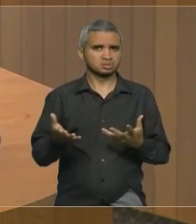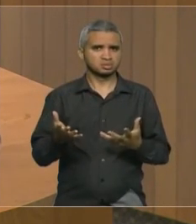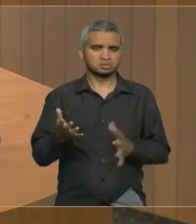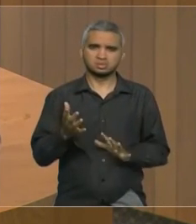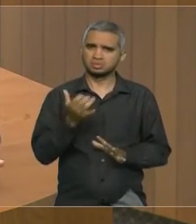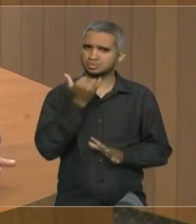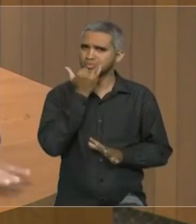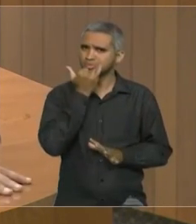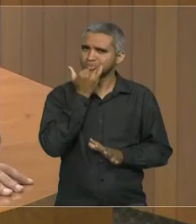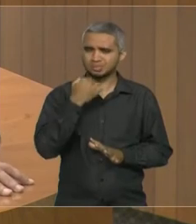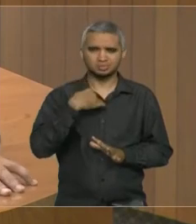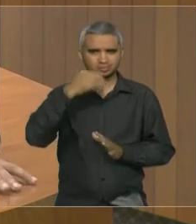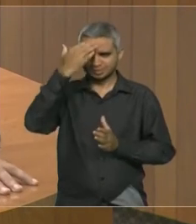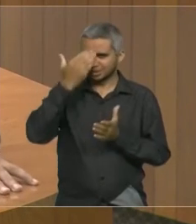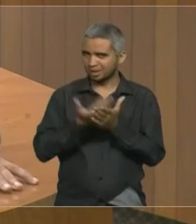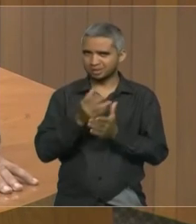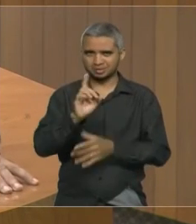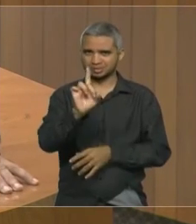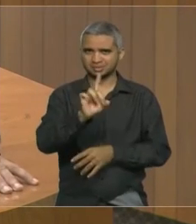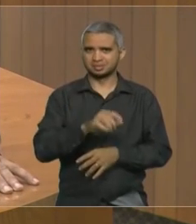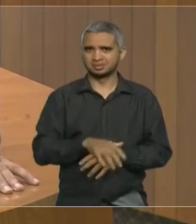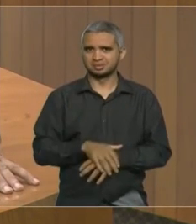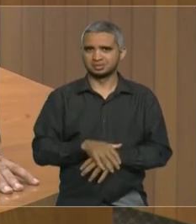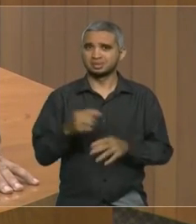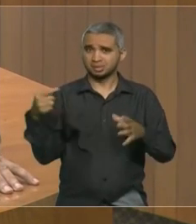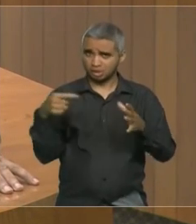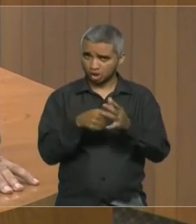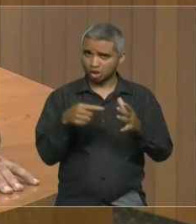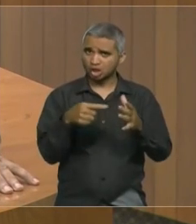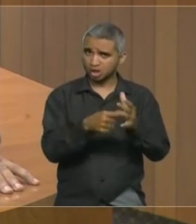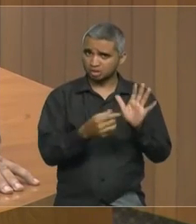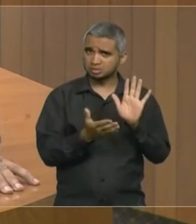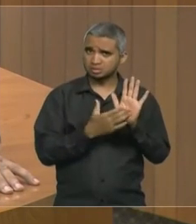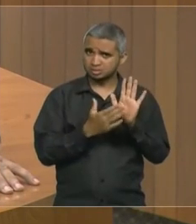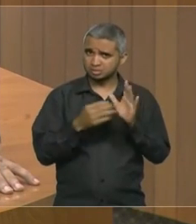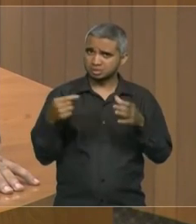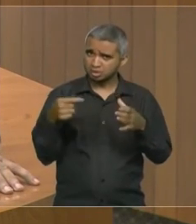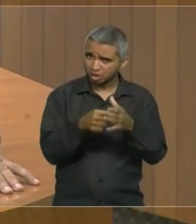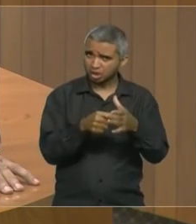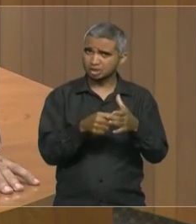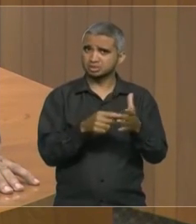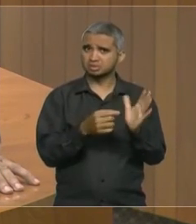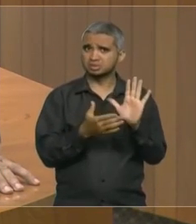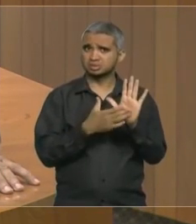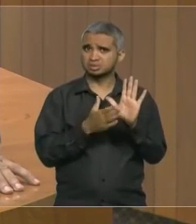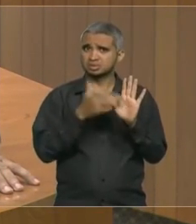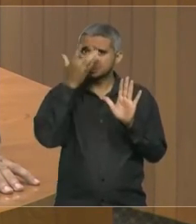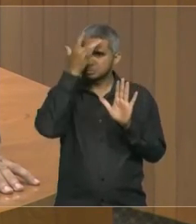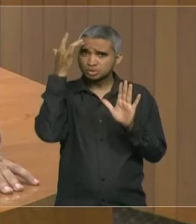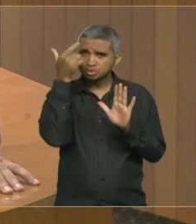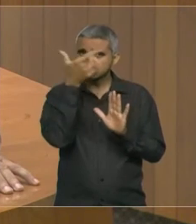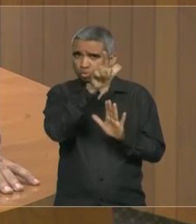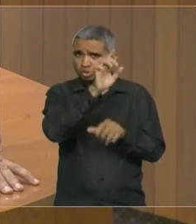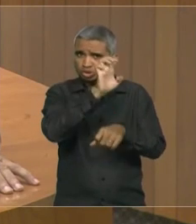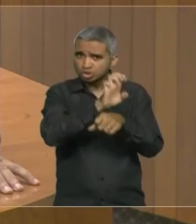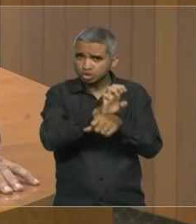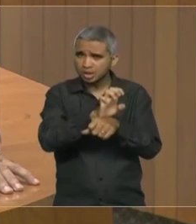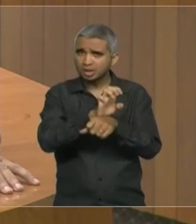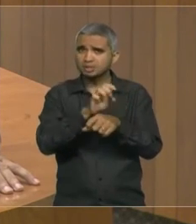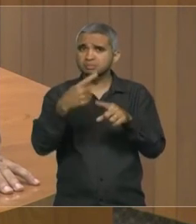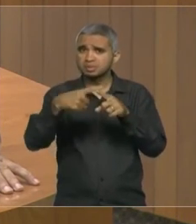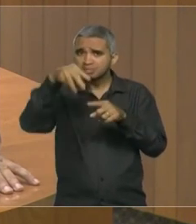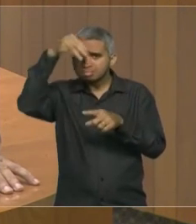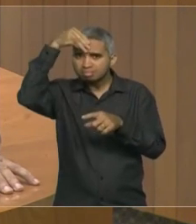aqui, a documentação que nós temos, são denúncias gravíssimas, que são pessoas de outros estados, filiadas ao Partido Comunista do